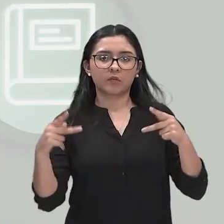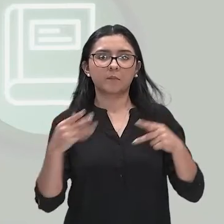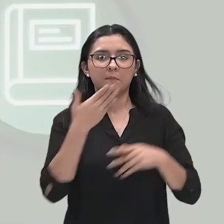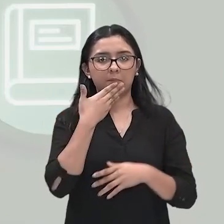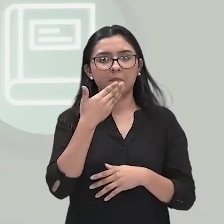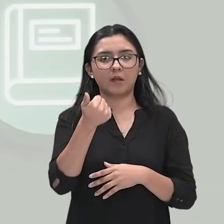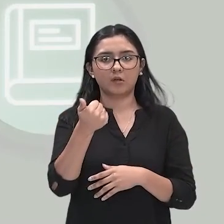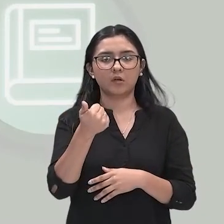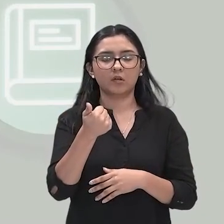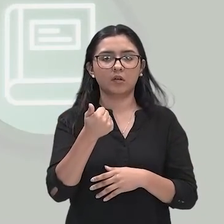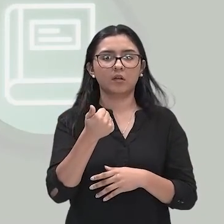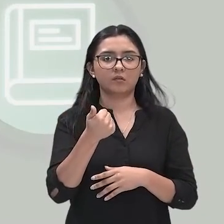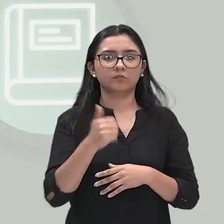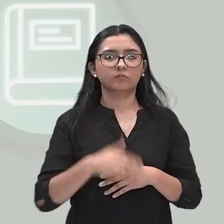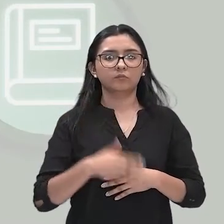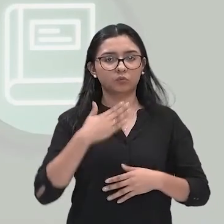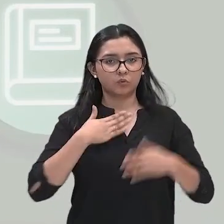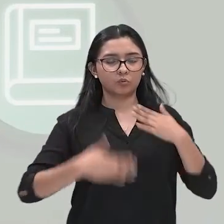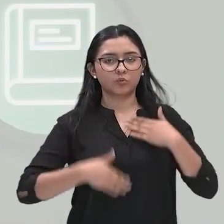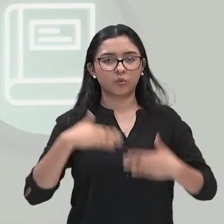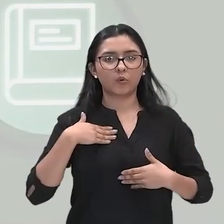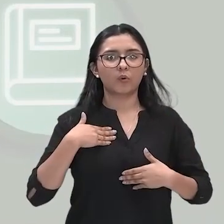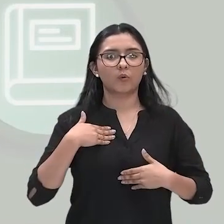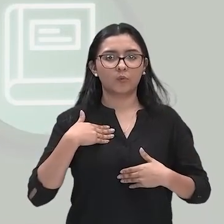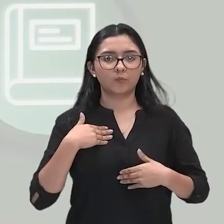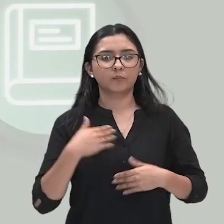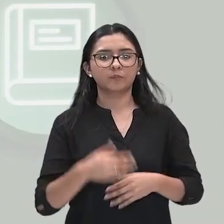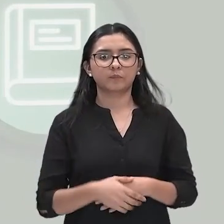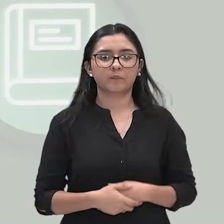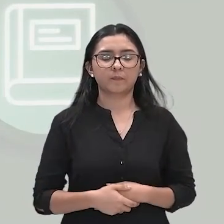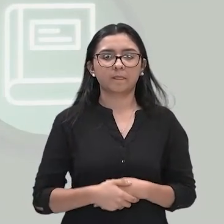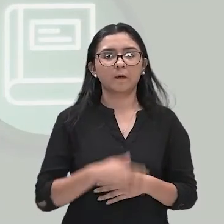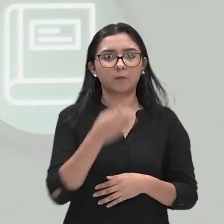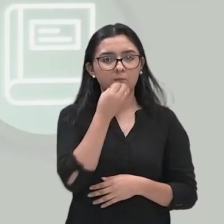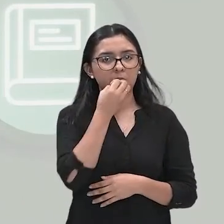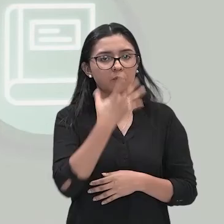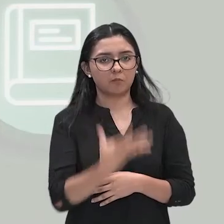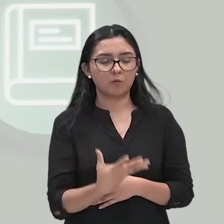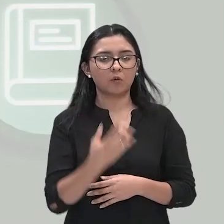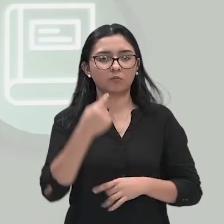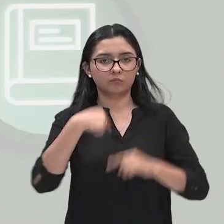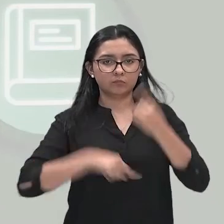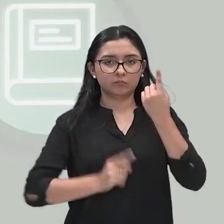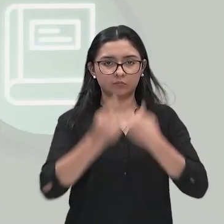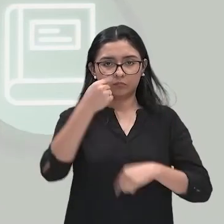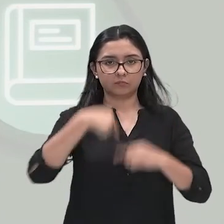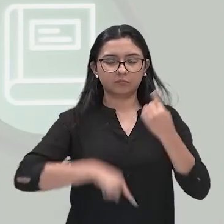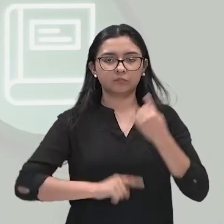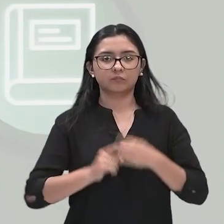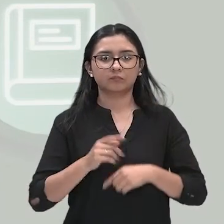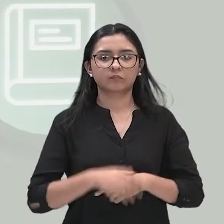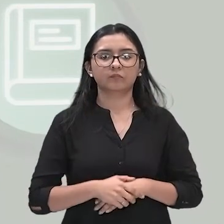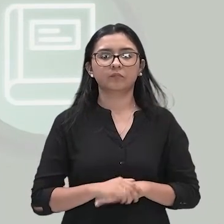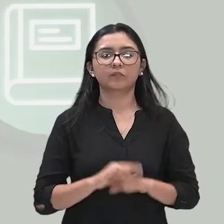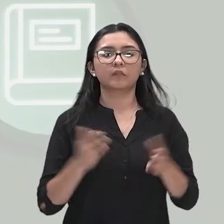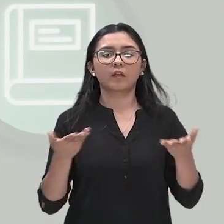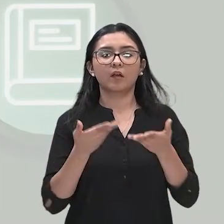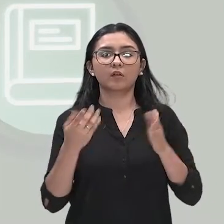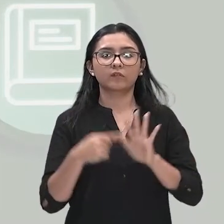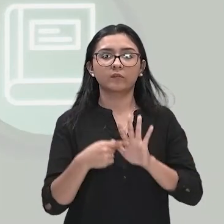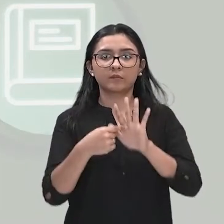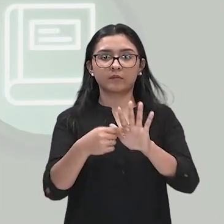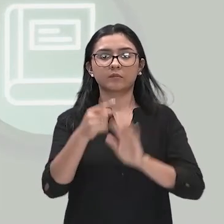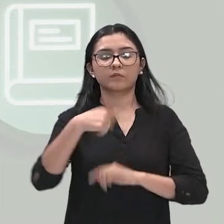pode influenciar ali no nosso organismo, no bom funcionamento do nosso metabolismo, tá? E agora eu vou apresentar para